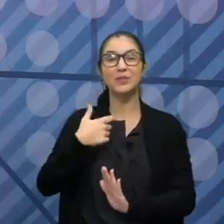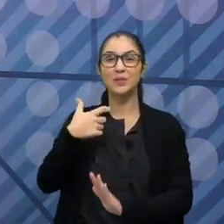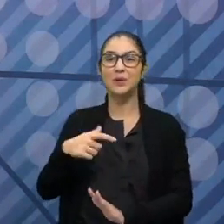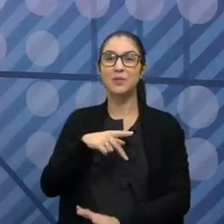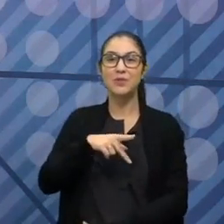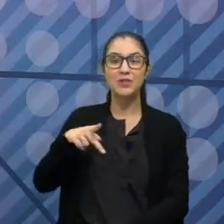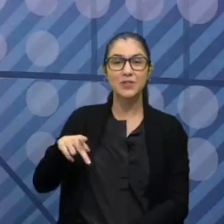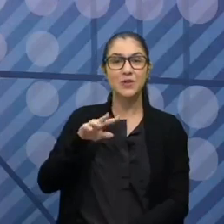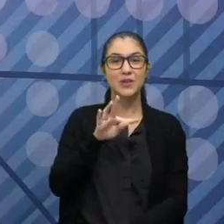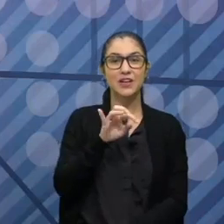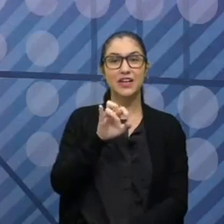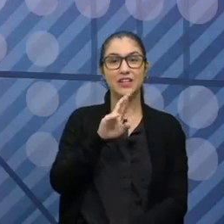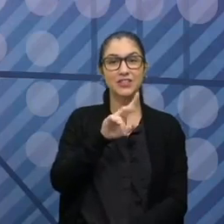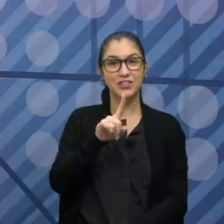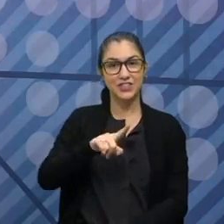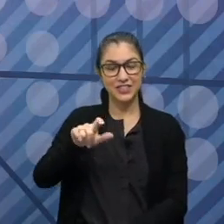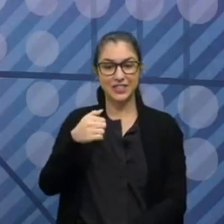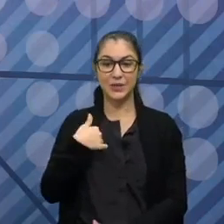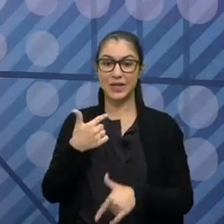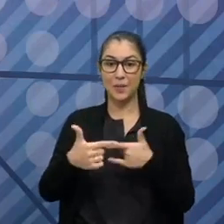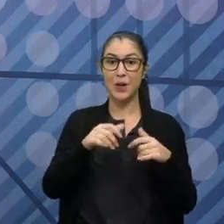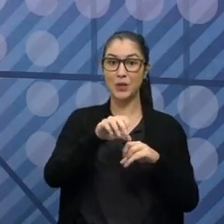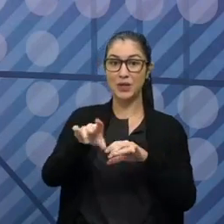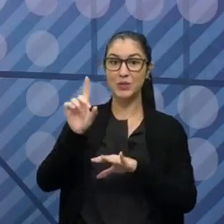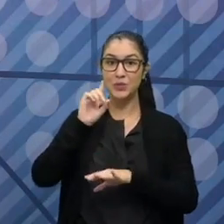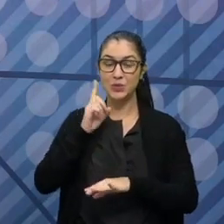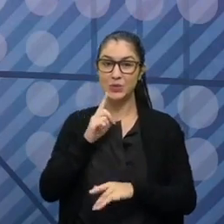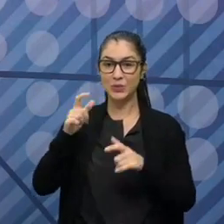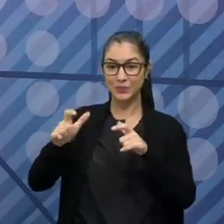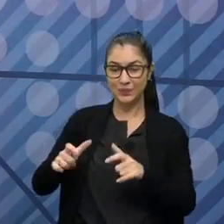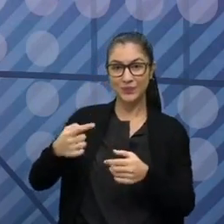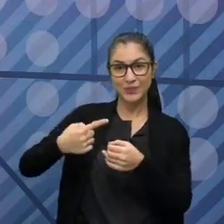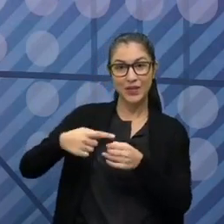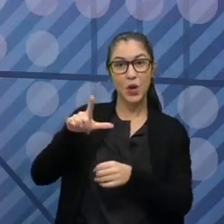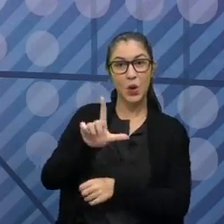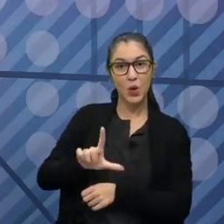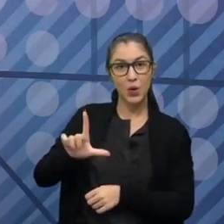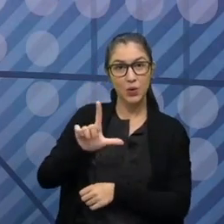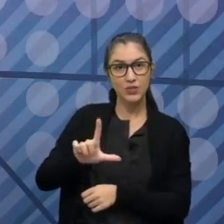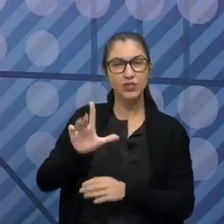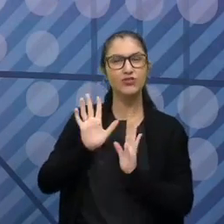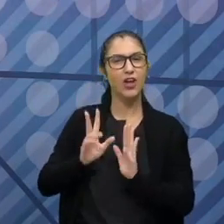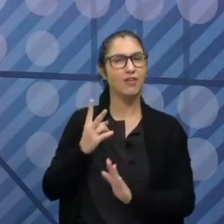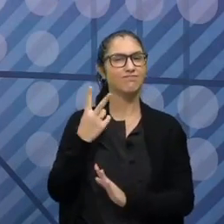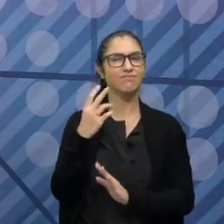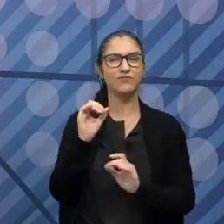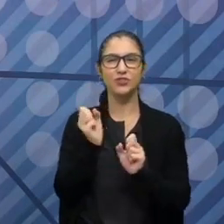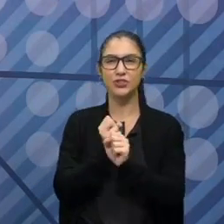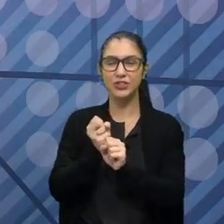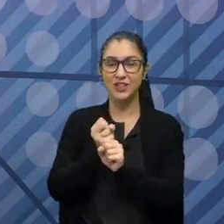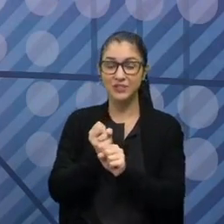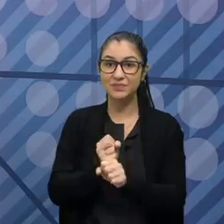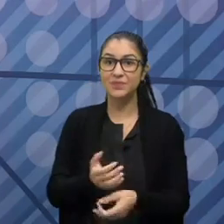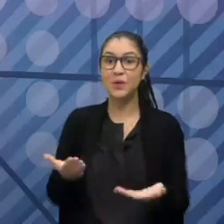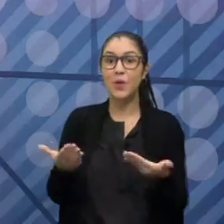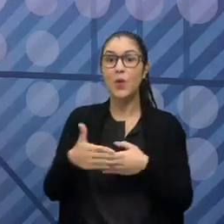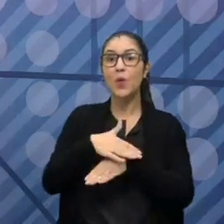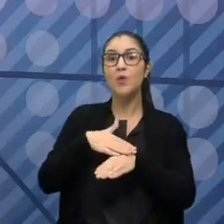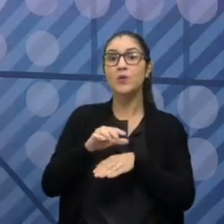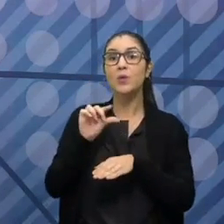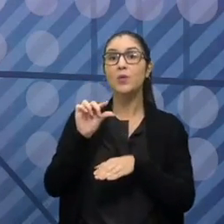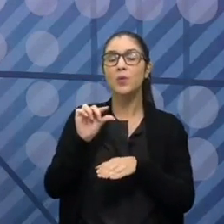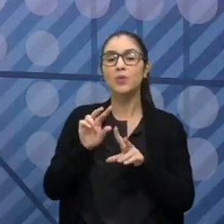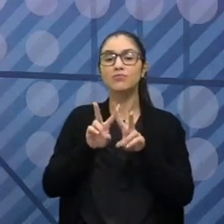Tirza Hirata, trabalho com educação de surdos na cidade de Londrina, há 20 anos já, e hoje nós vamos conversar um pouco sobre